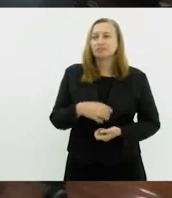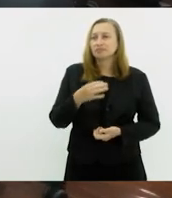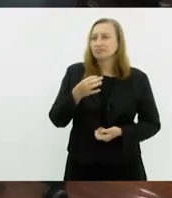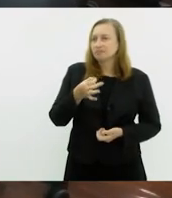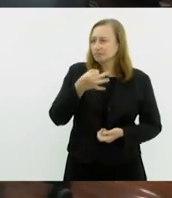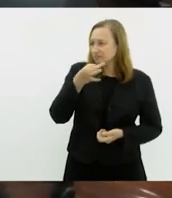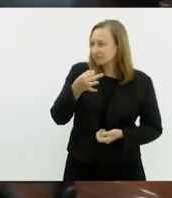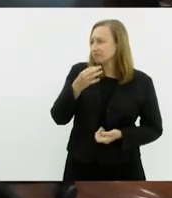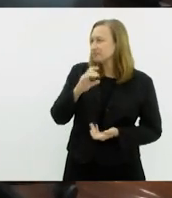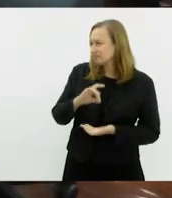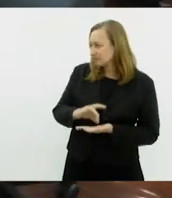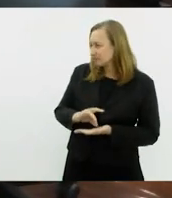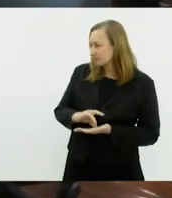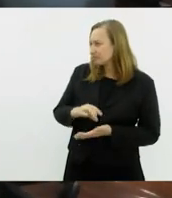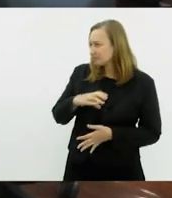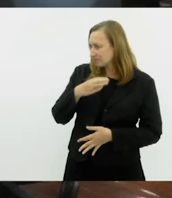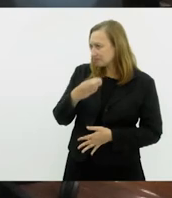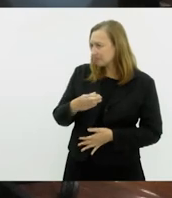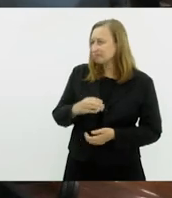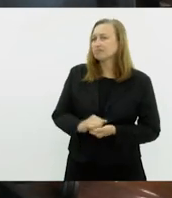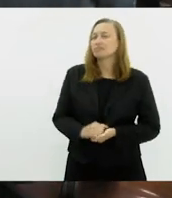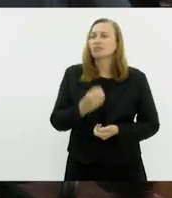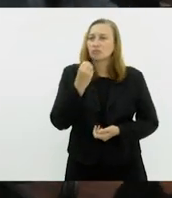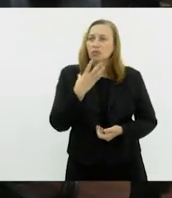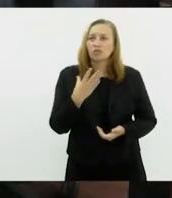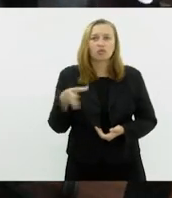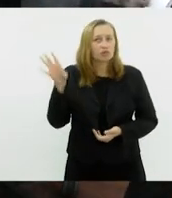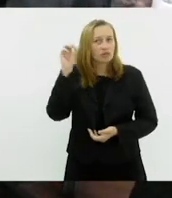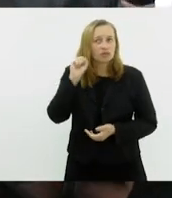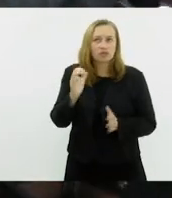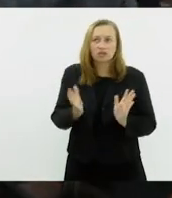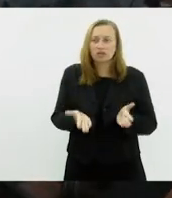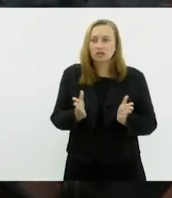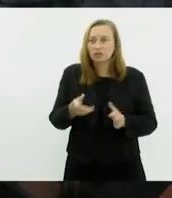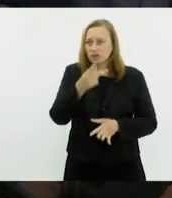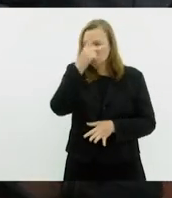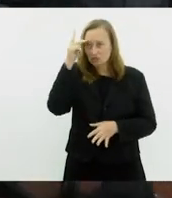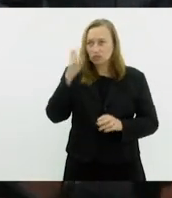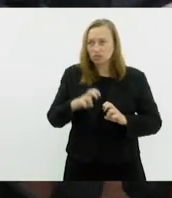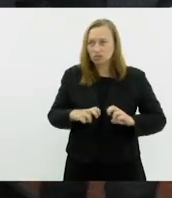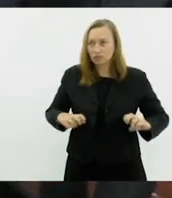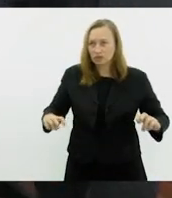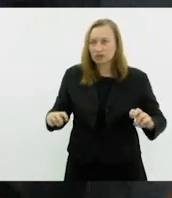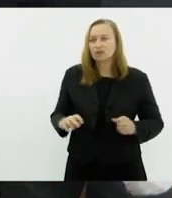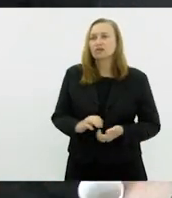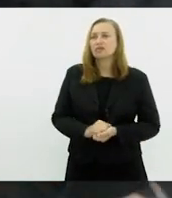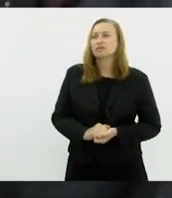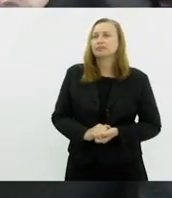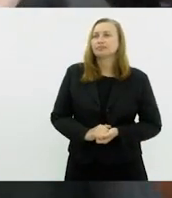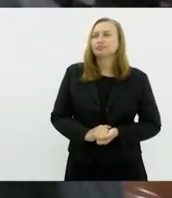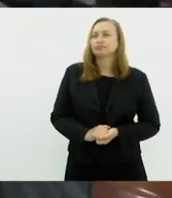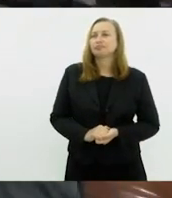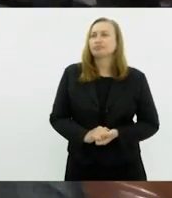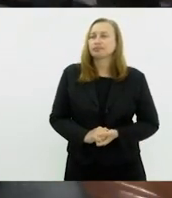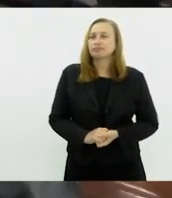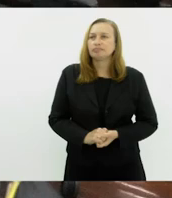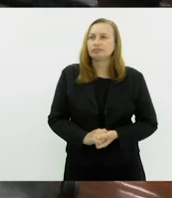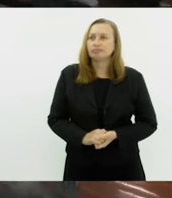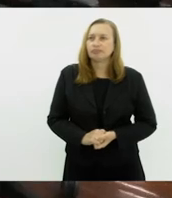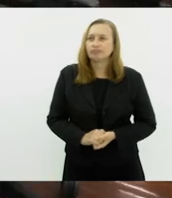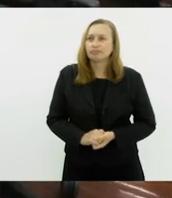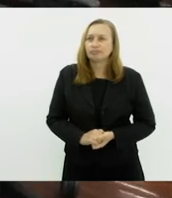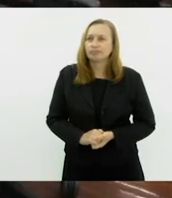eh e corajoso bom nós vamos ouvir agora as pessoas da mesa a a Luciana